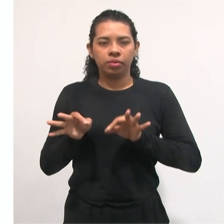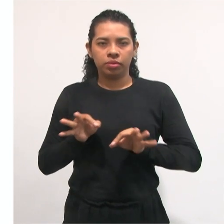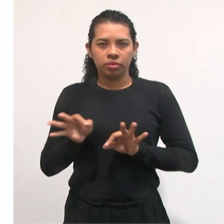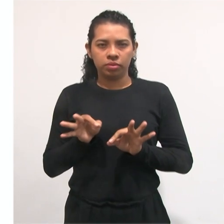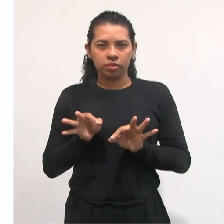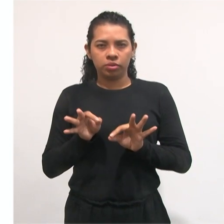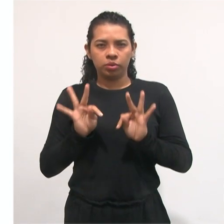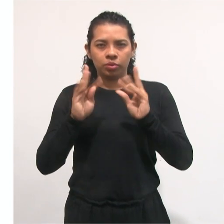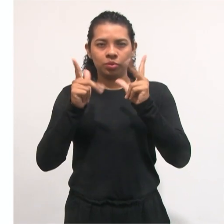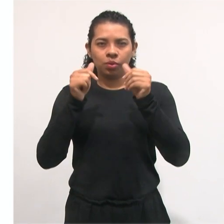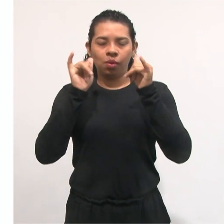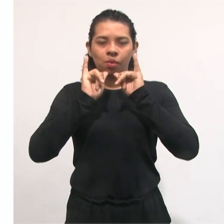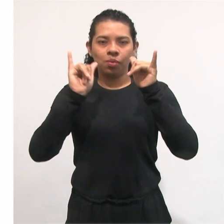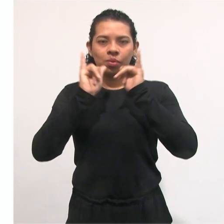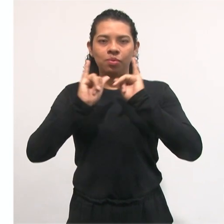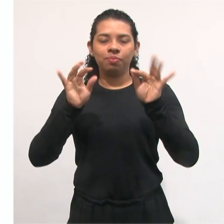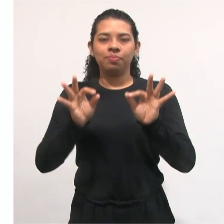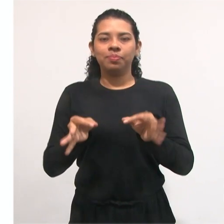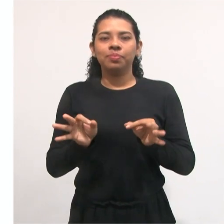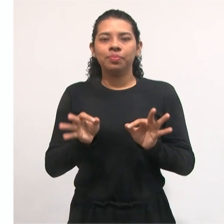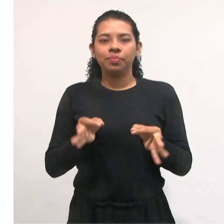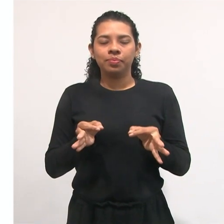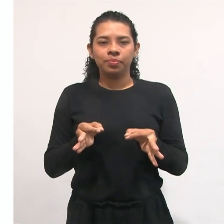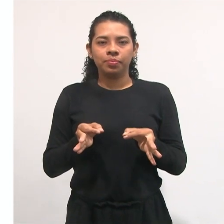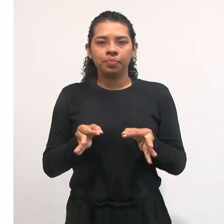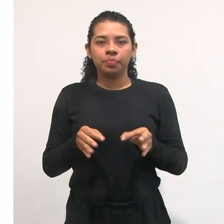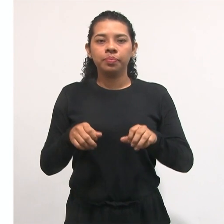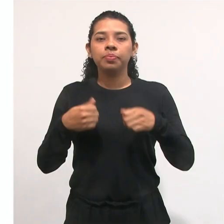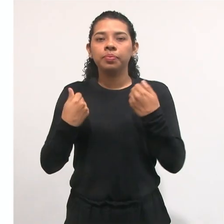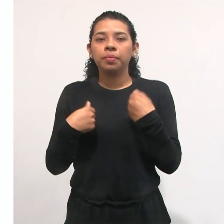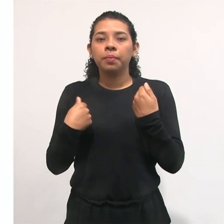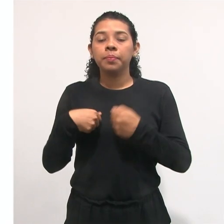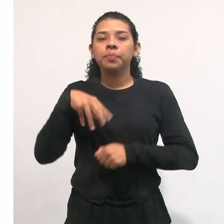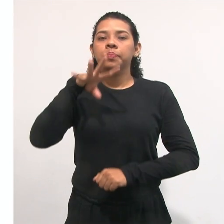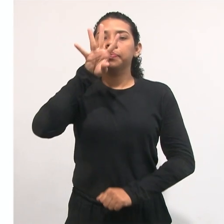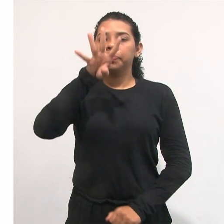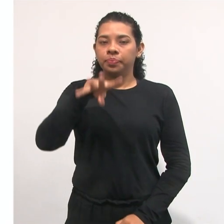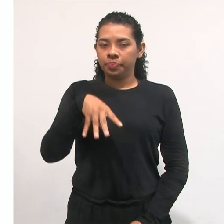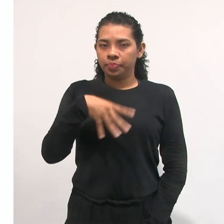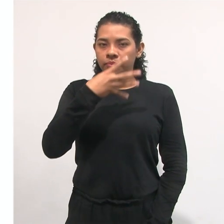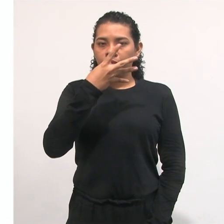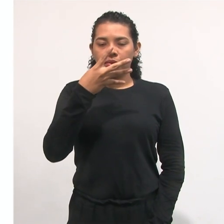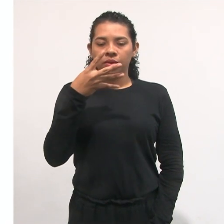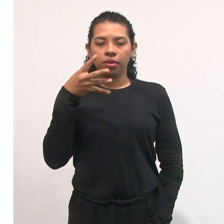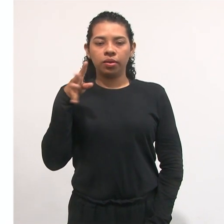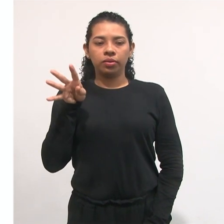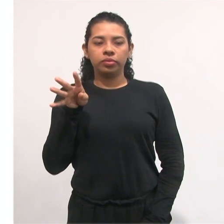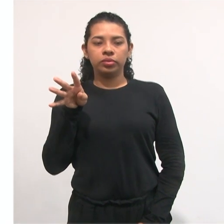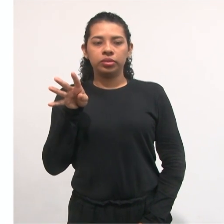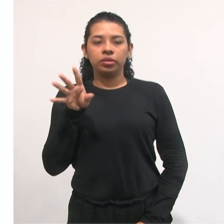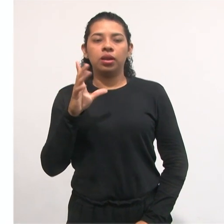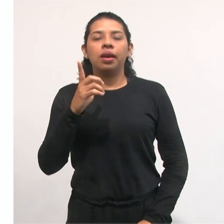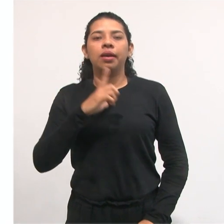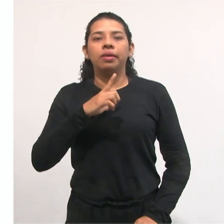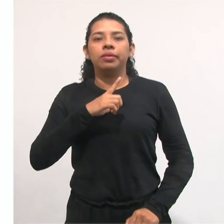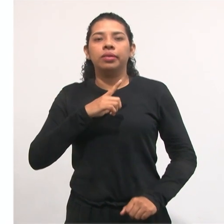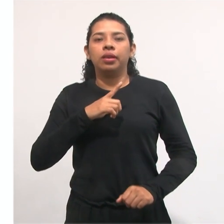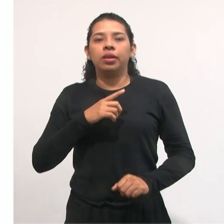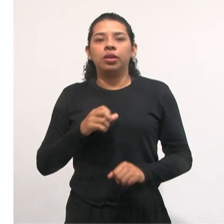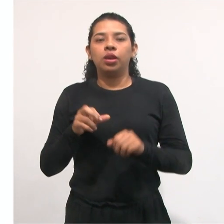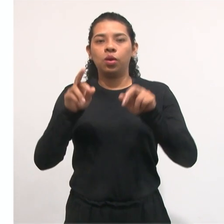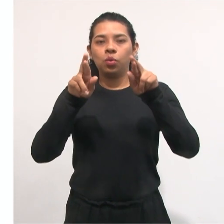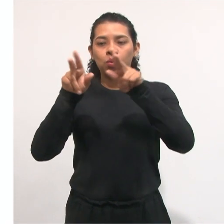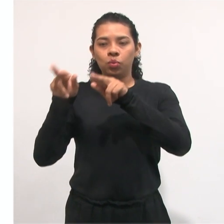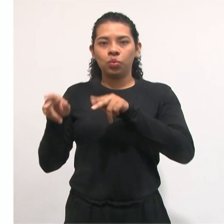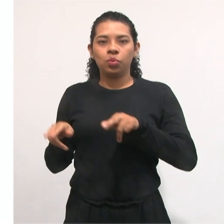Só que aí essas informações organizadas a gente vai precisar de colocar numa tabela. Olha só a nossa tabela. Distribuição de